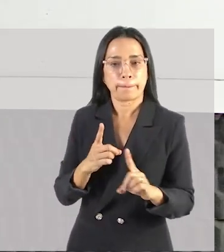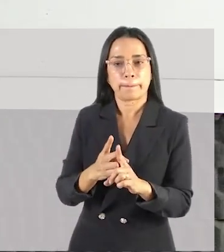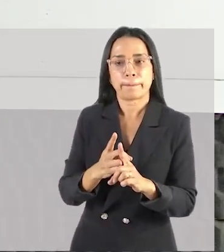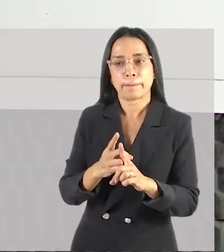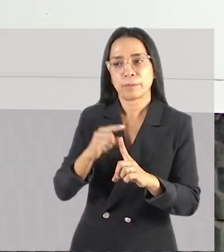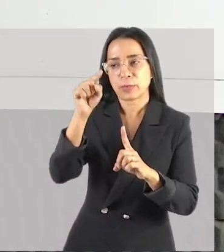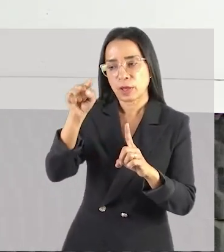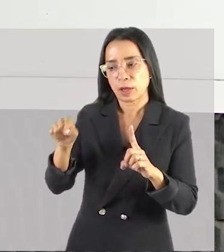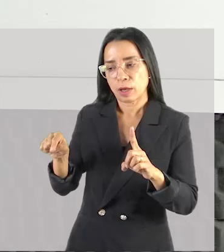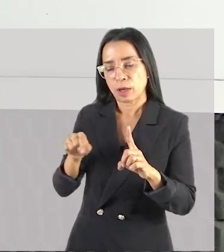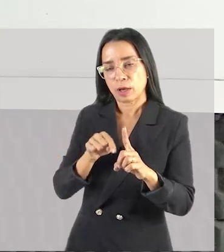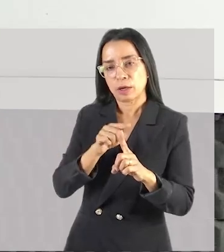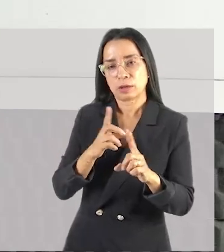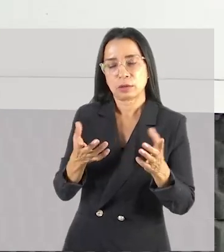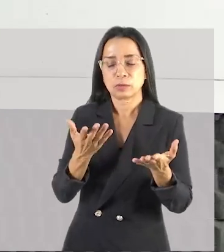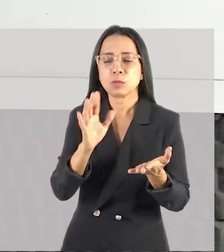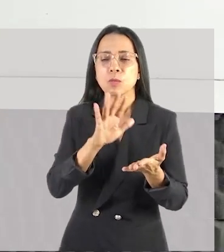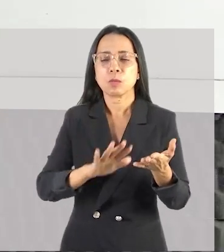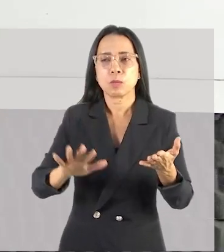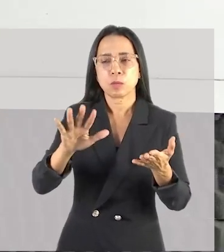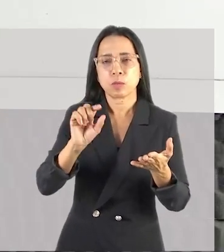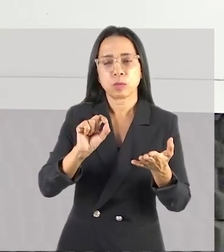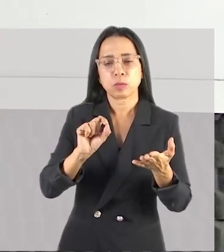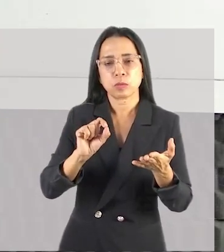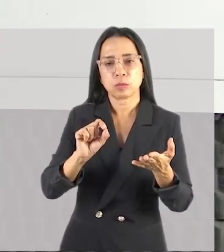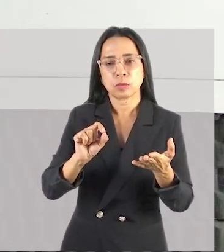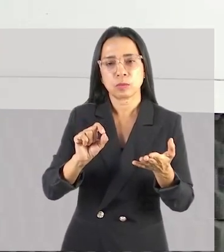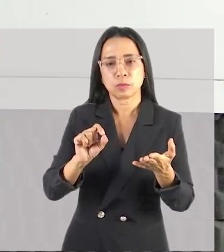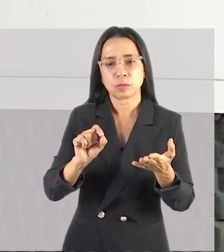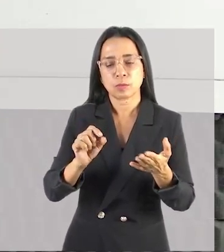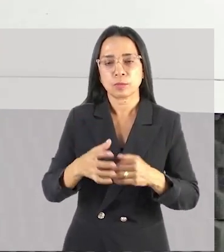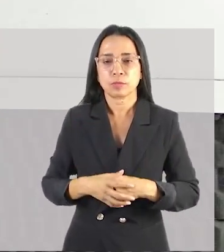equilátero. Turma, a área do triângulo equilátero